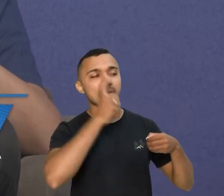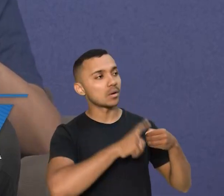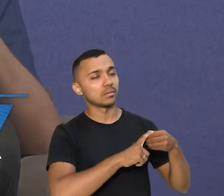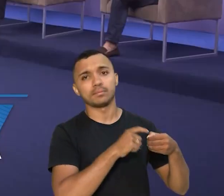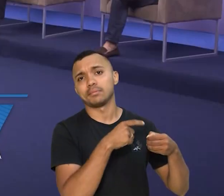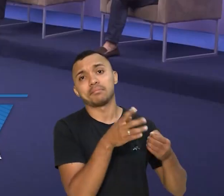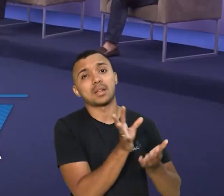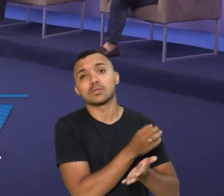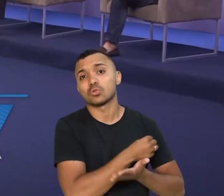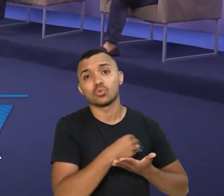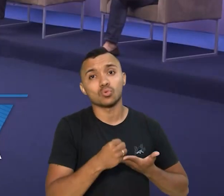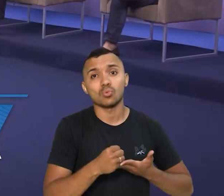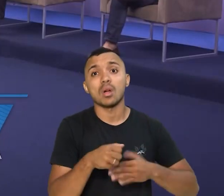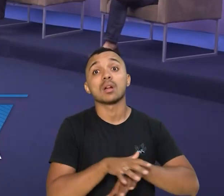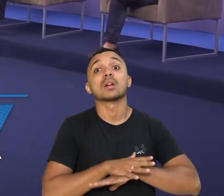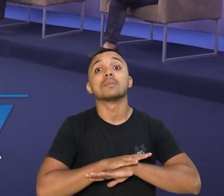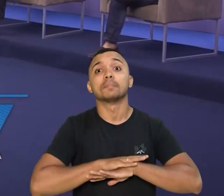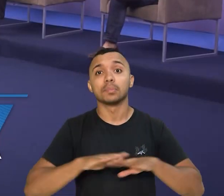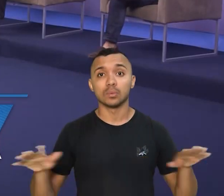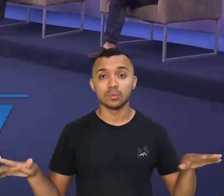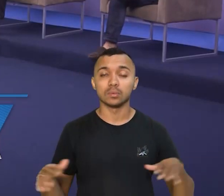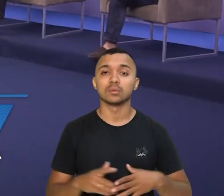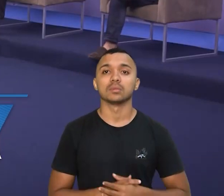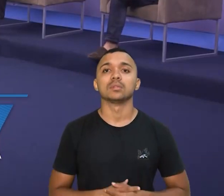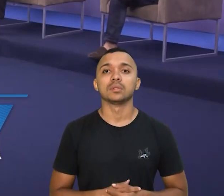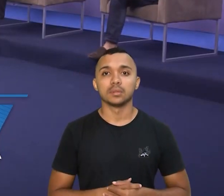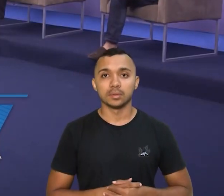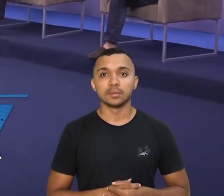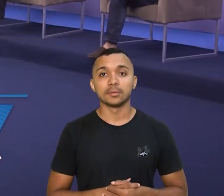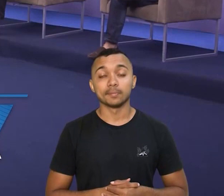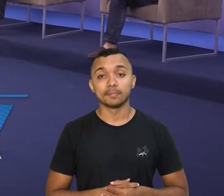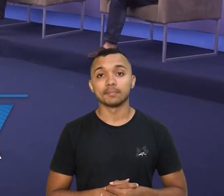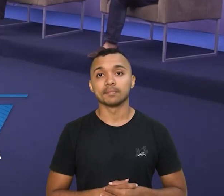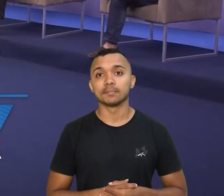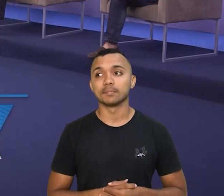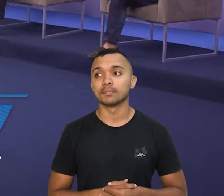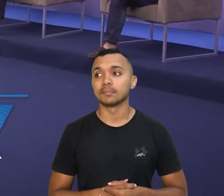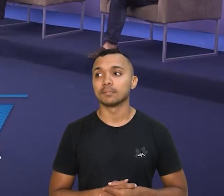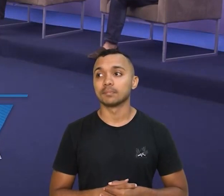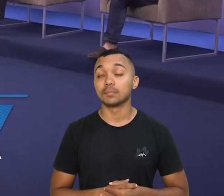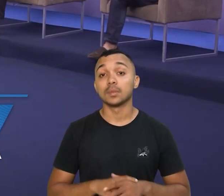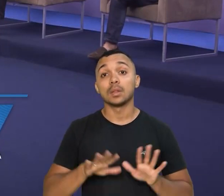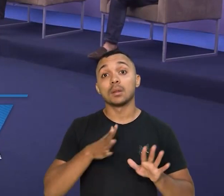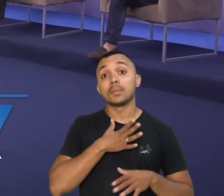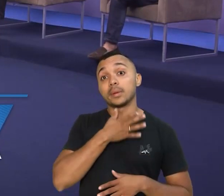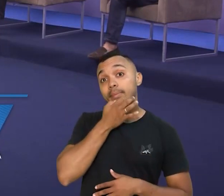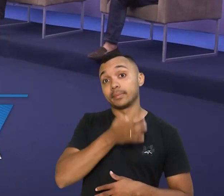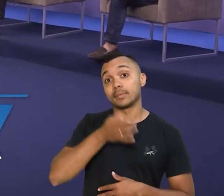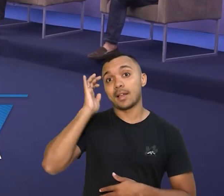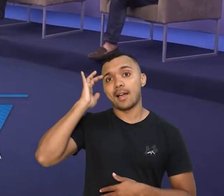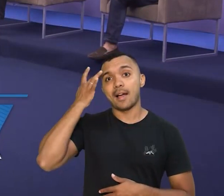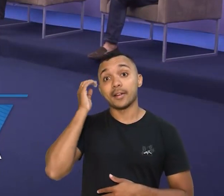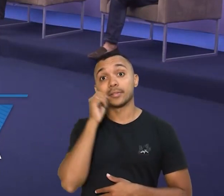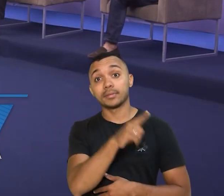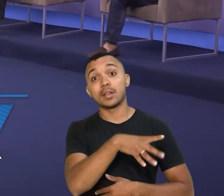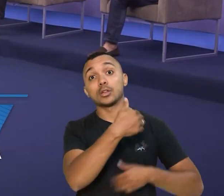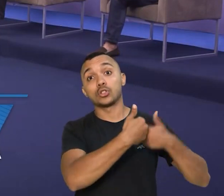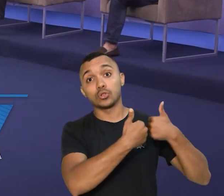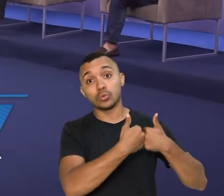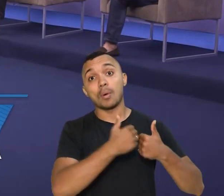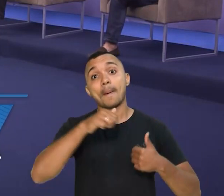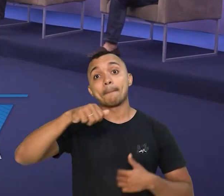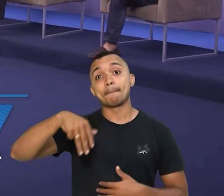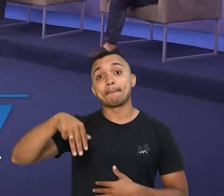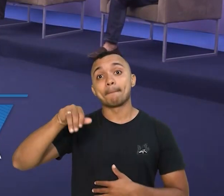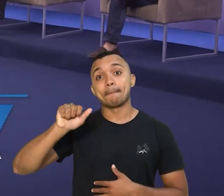ele jogou na Série A também, né? Vamos lembrar. Que bem. Tanto que foi embora. Eu falei lá, eu acho que o Marcinho poderia ajudar, mas não é